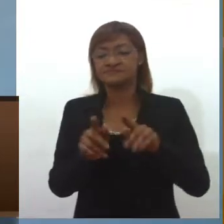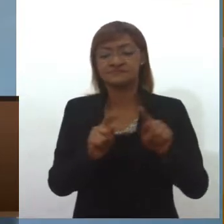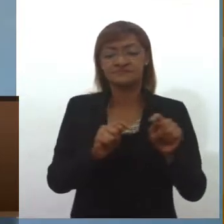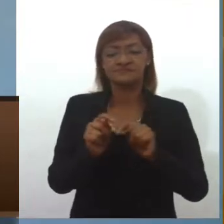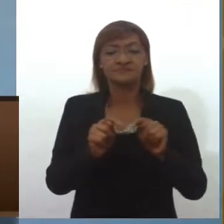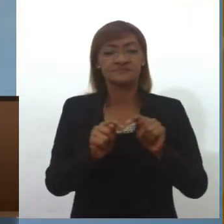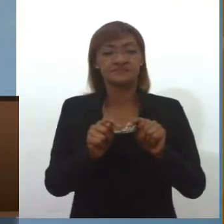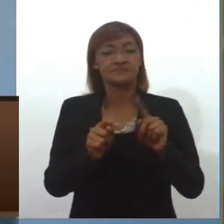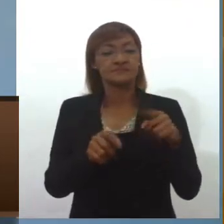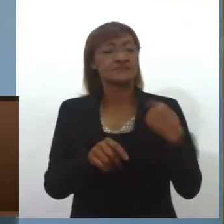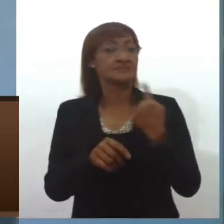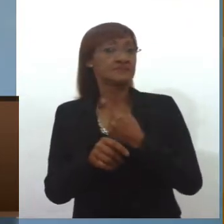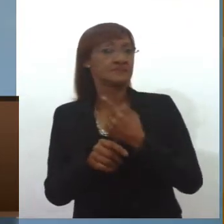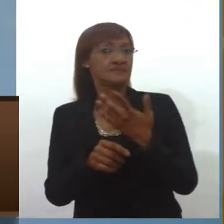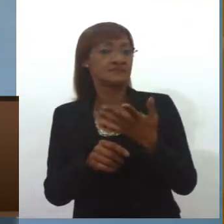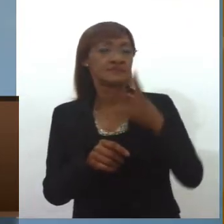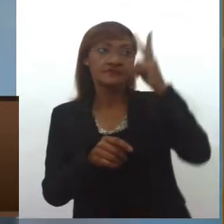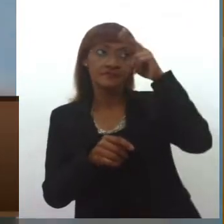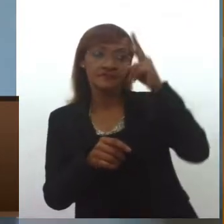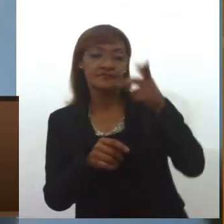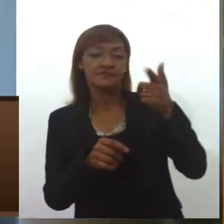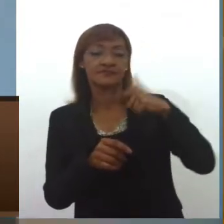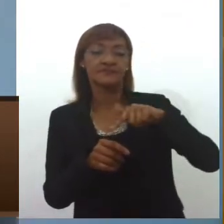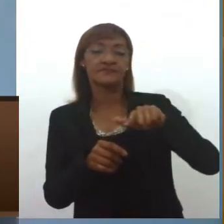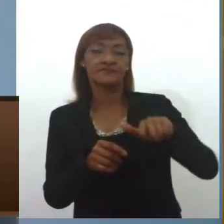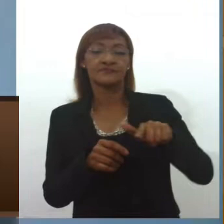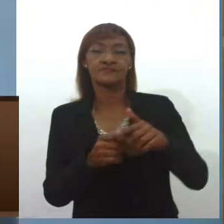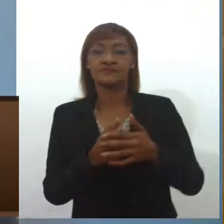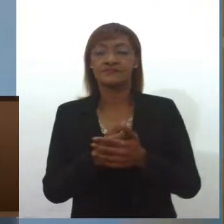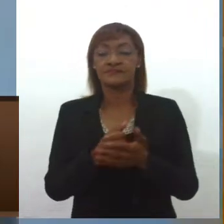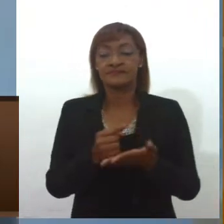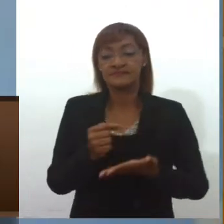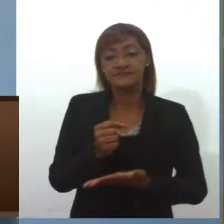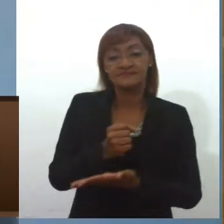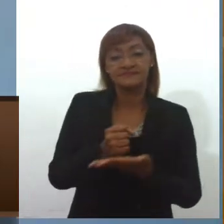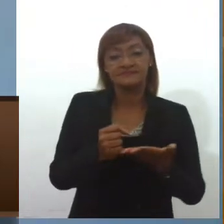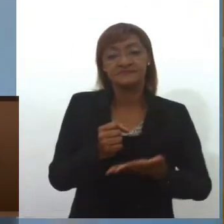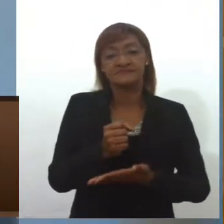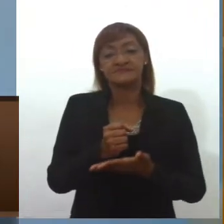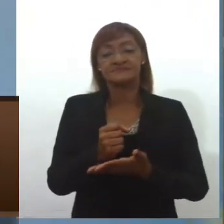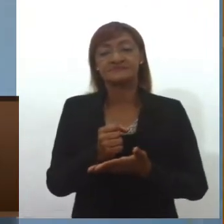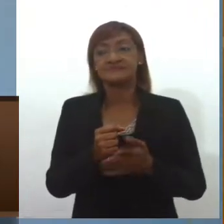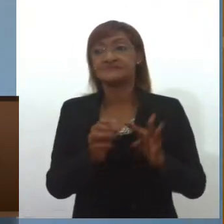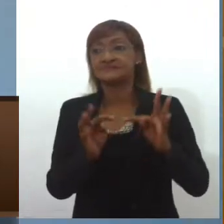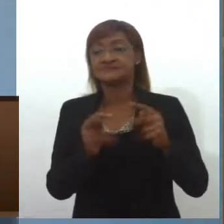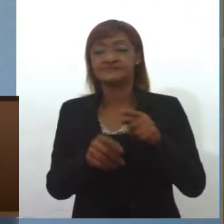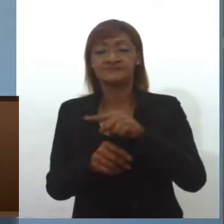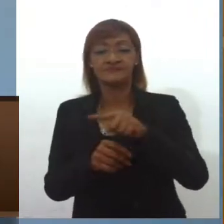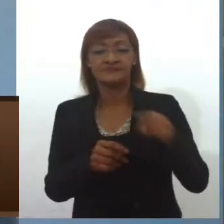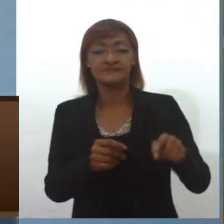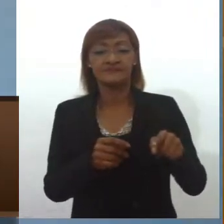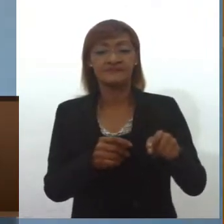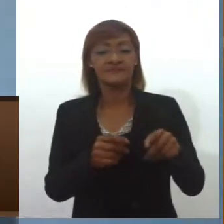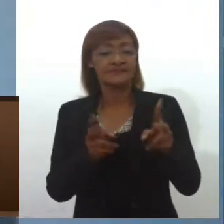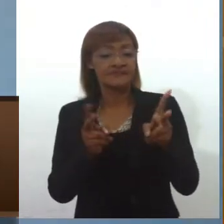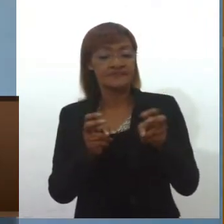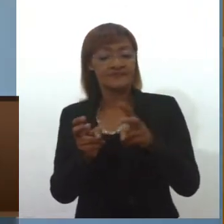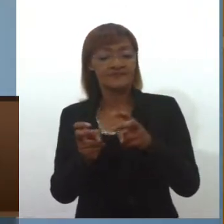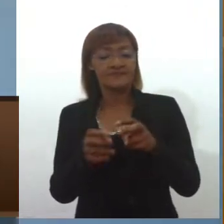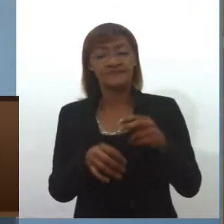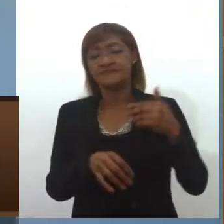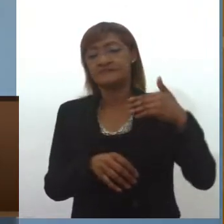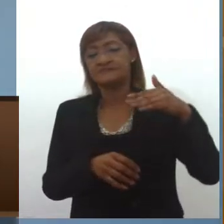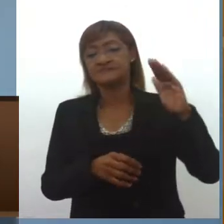crédito. Veja, novamente, lembrando, isso seria o mecanismo mais básico. Mas acho que todos conseguem perceber que tem muito mais envolvido. E esse é o